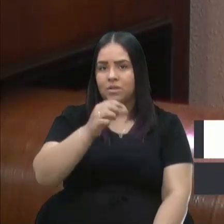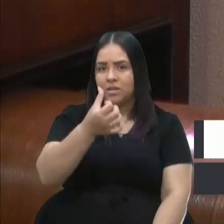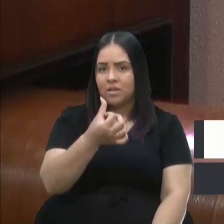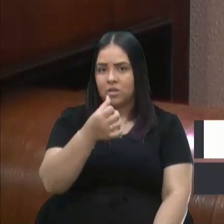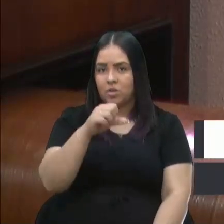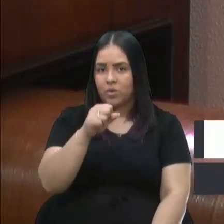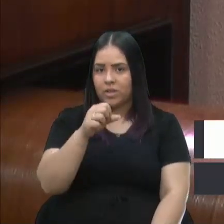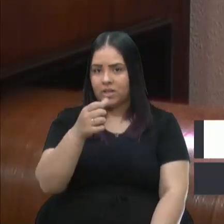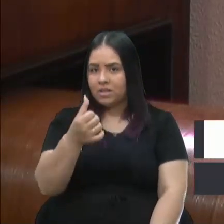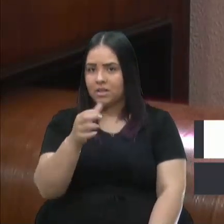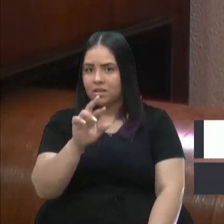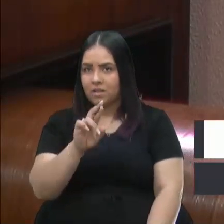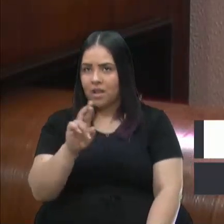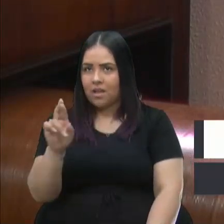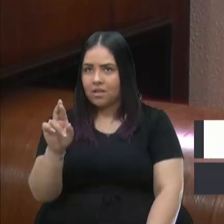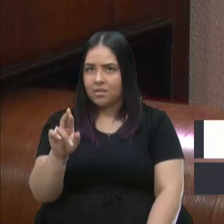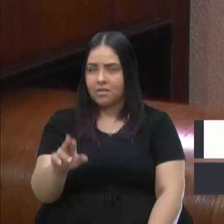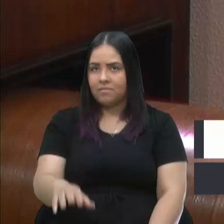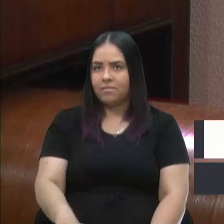3.686